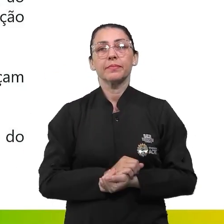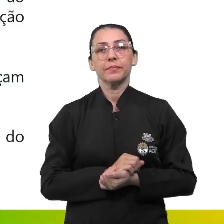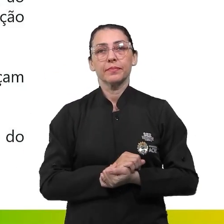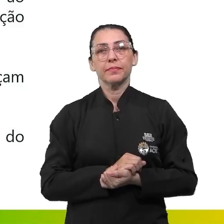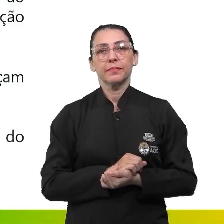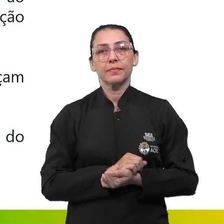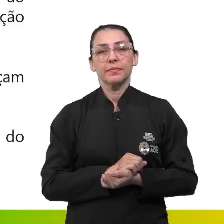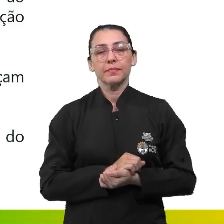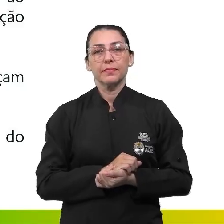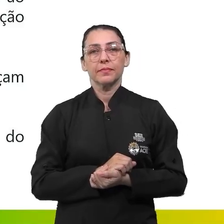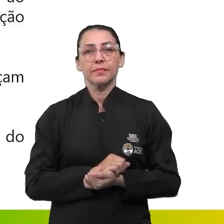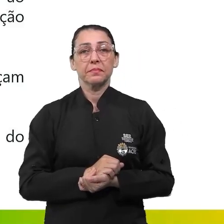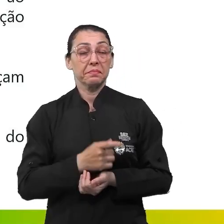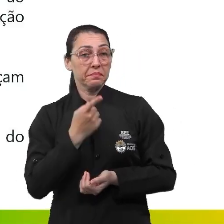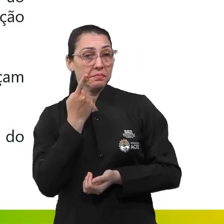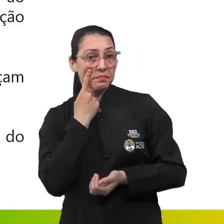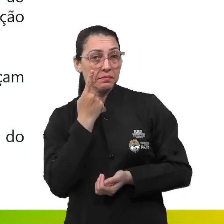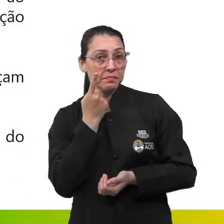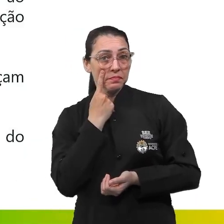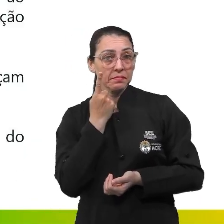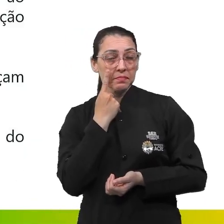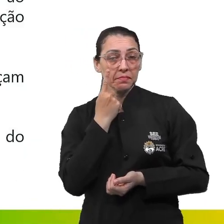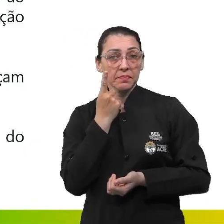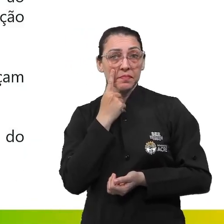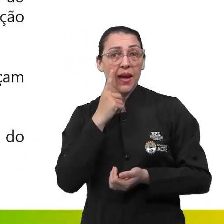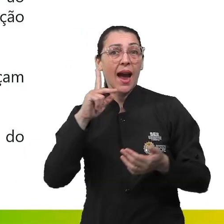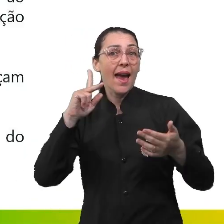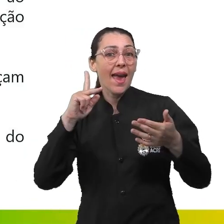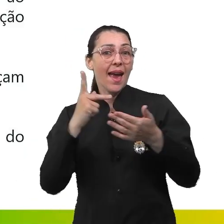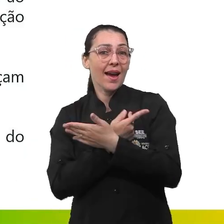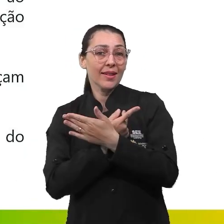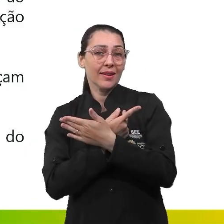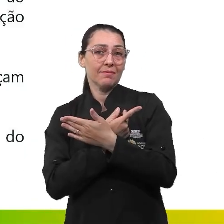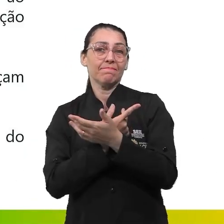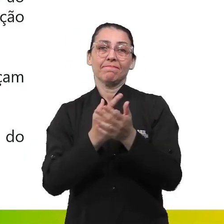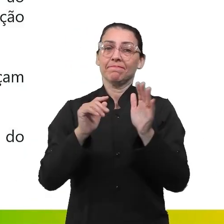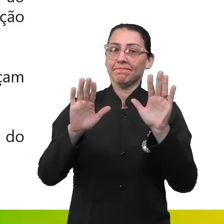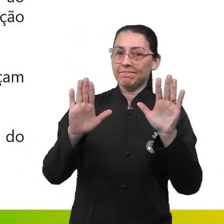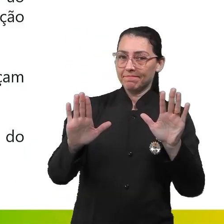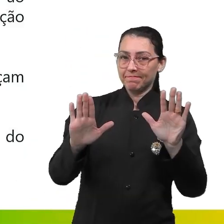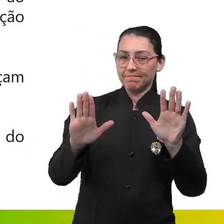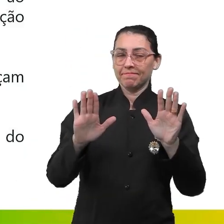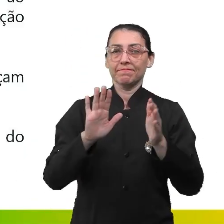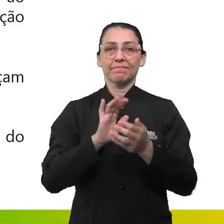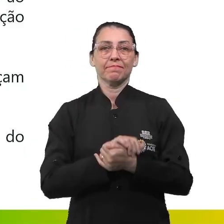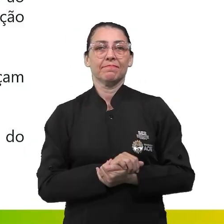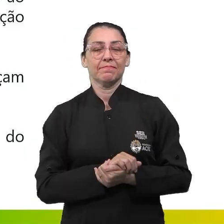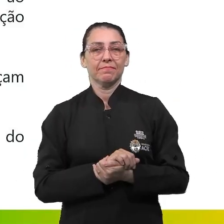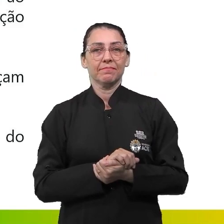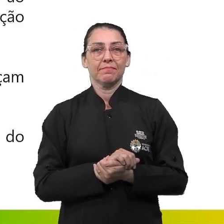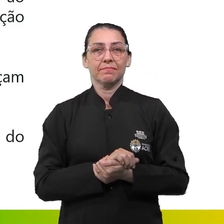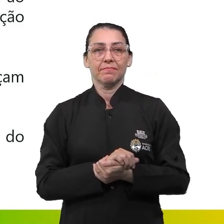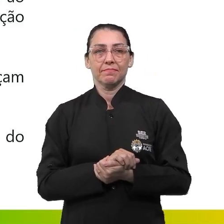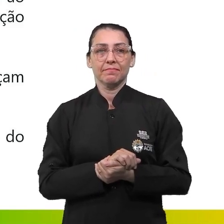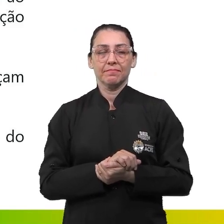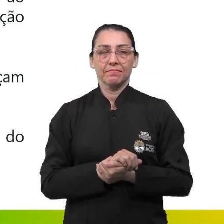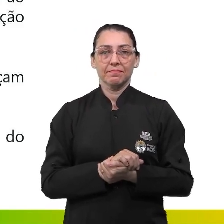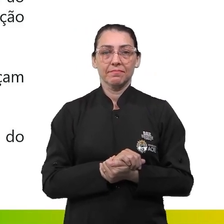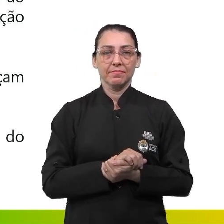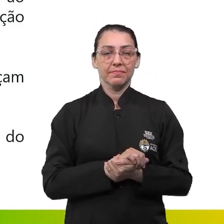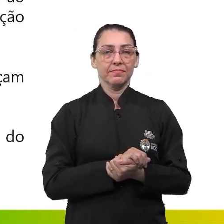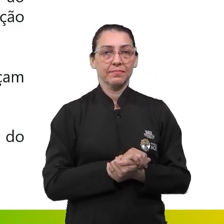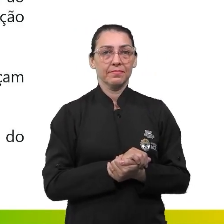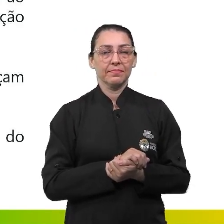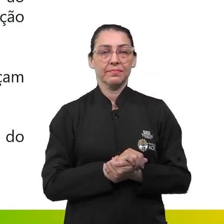local. Observem, pessoal, que aqui eu vou querer nessa questão a alternativa